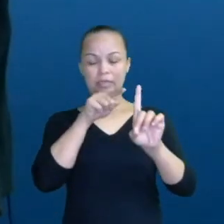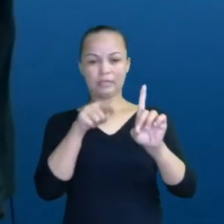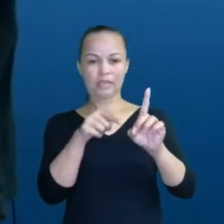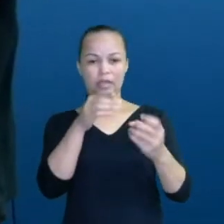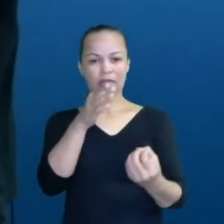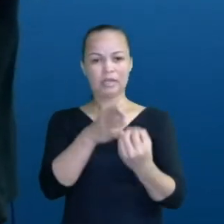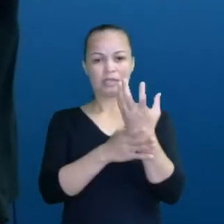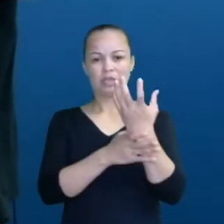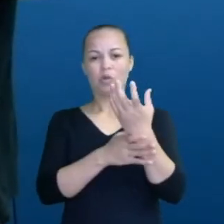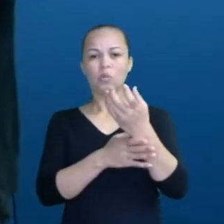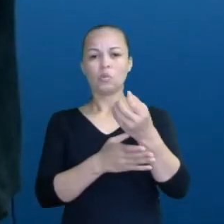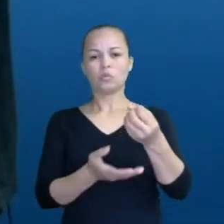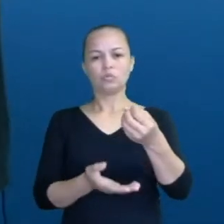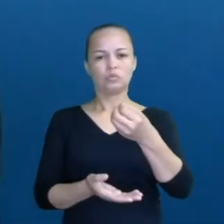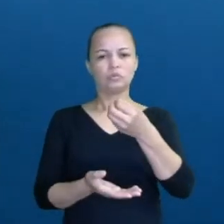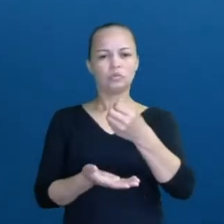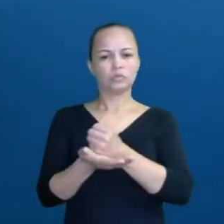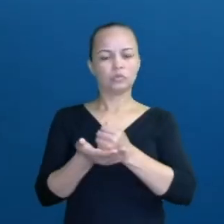no finalzinho da frase.